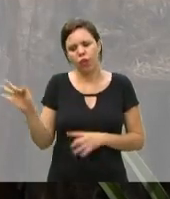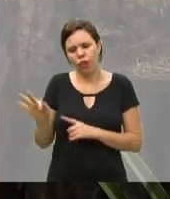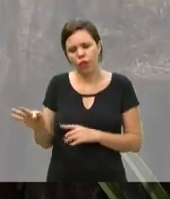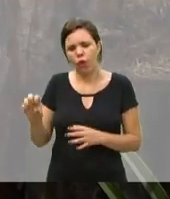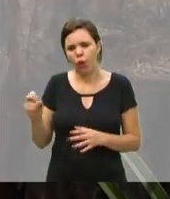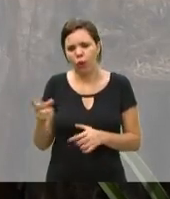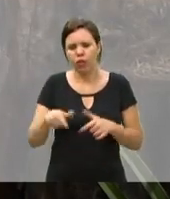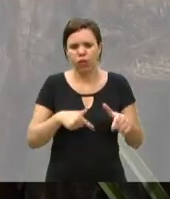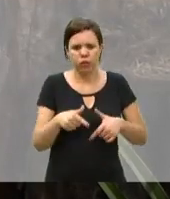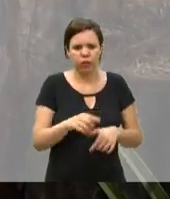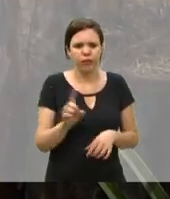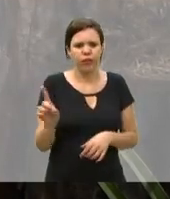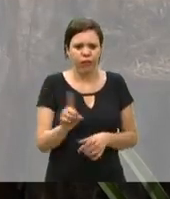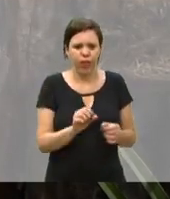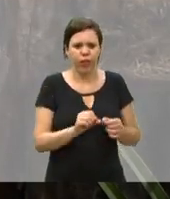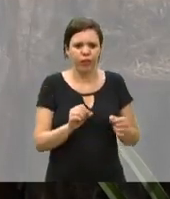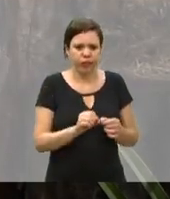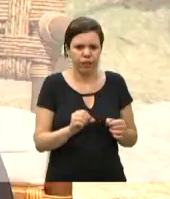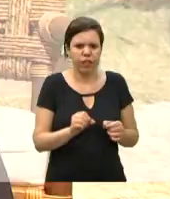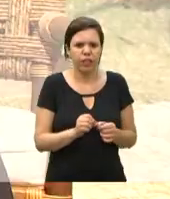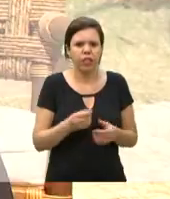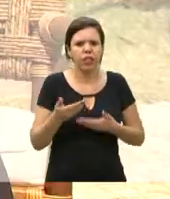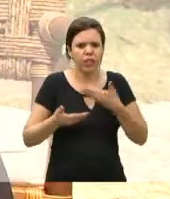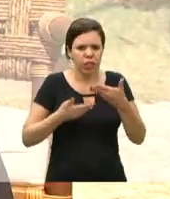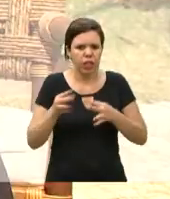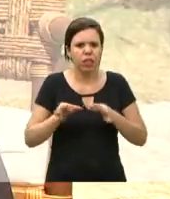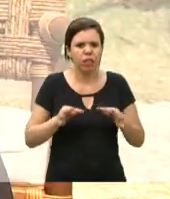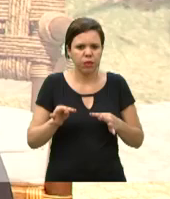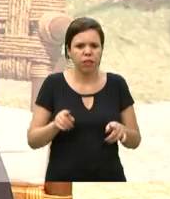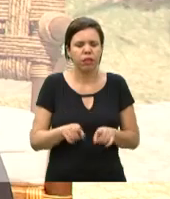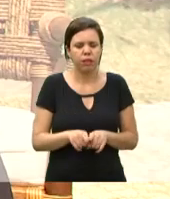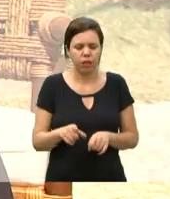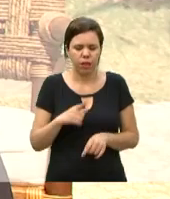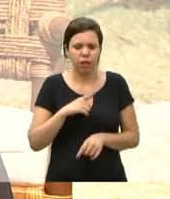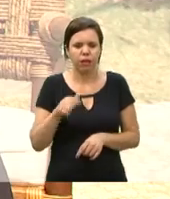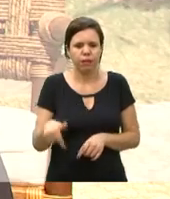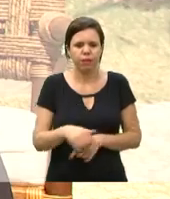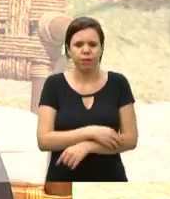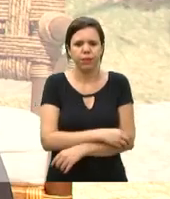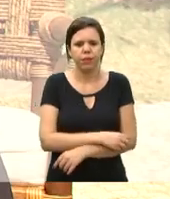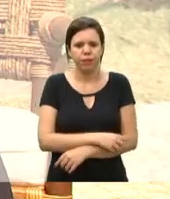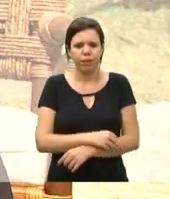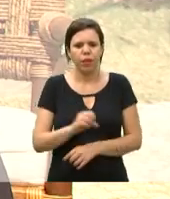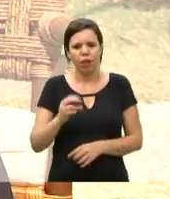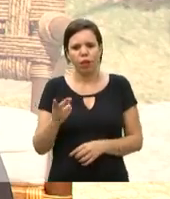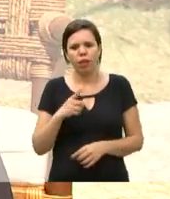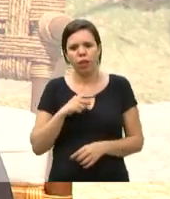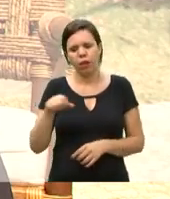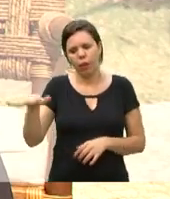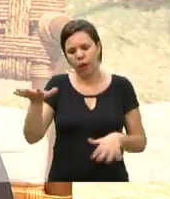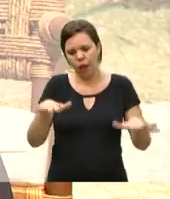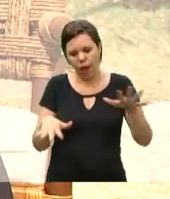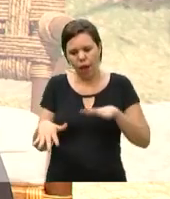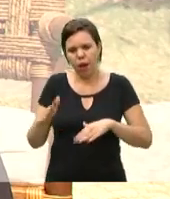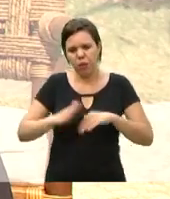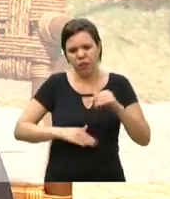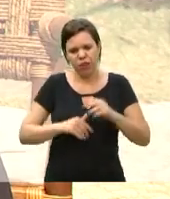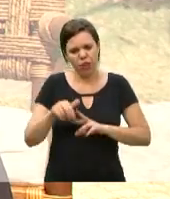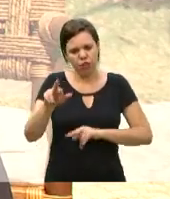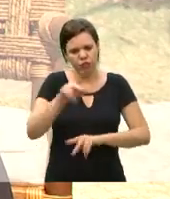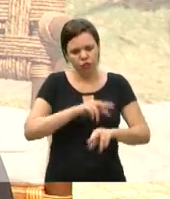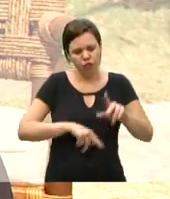ou está trabalhando, vem e fazem a terapia. Tem opção de terapias ou tem uma área ou outra, como eu